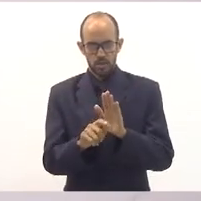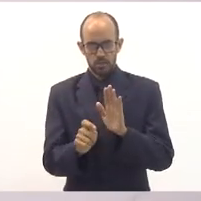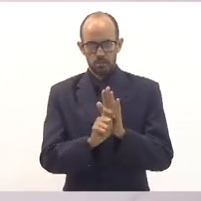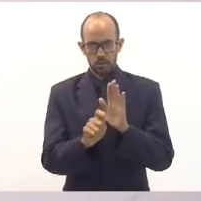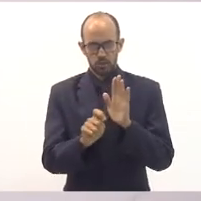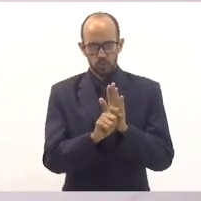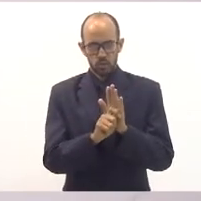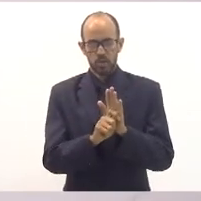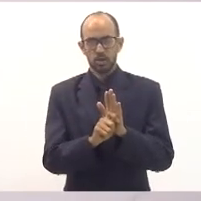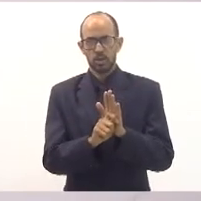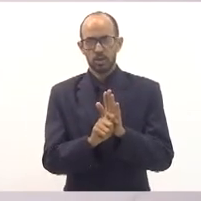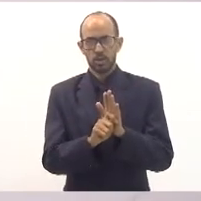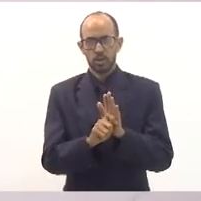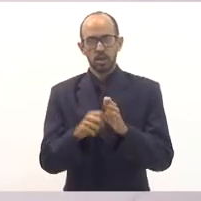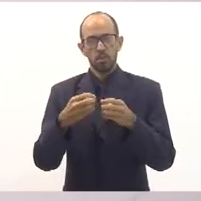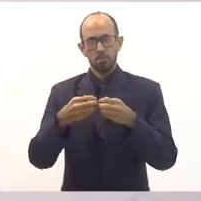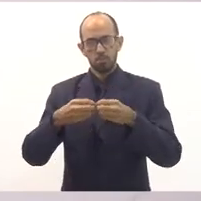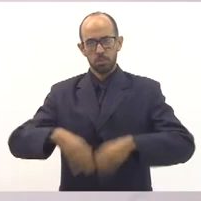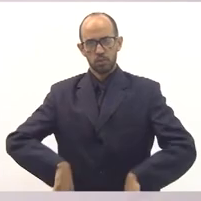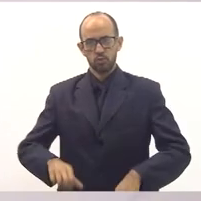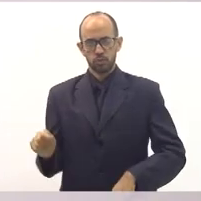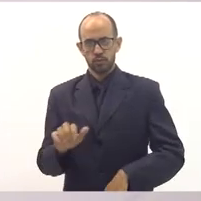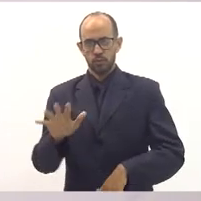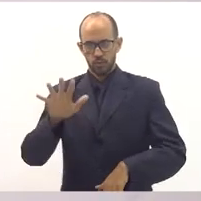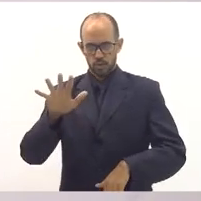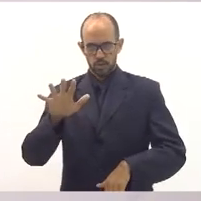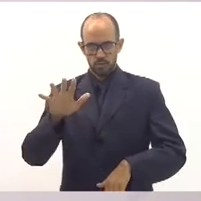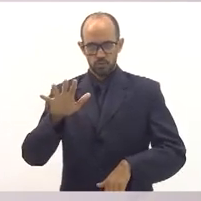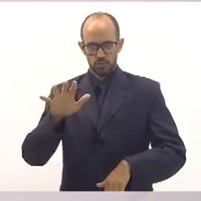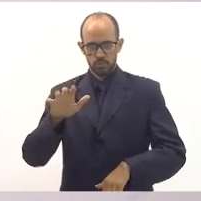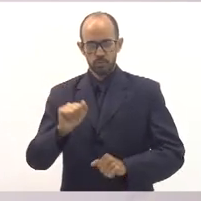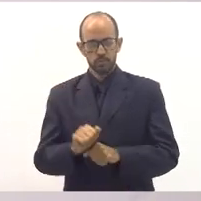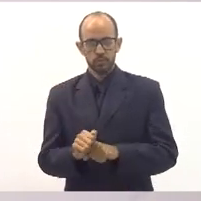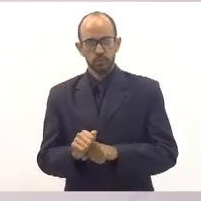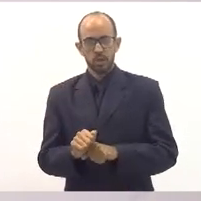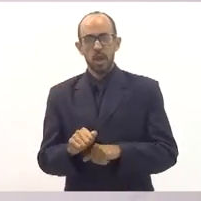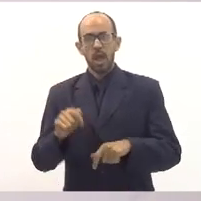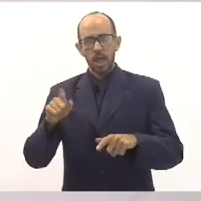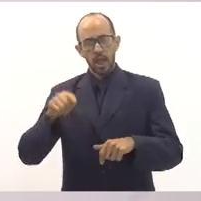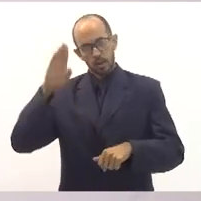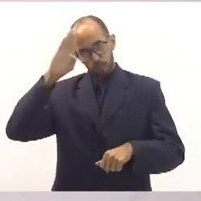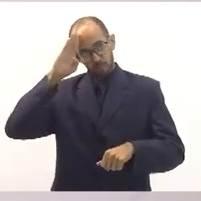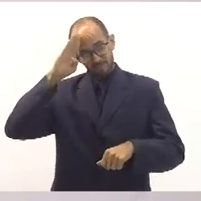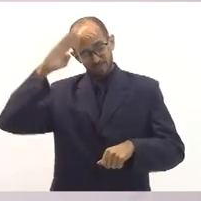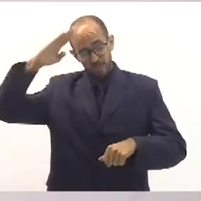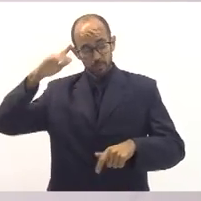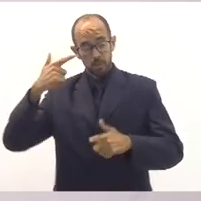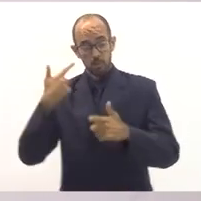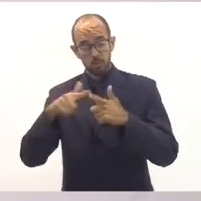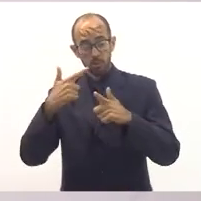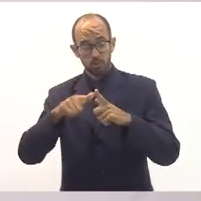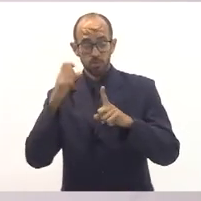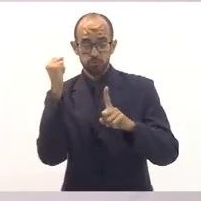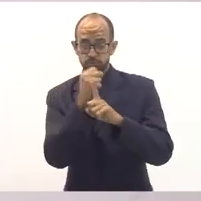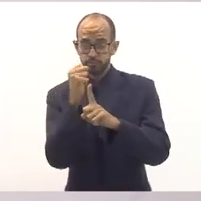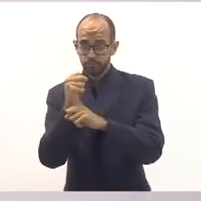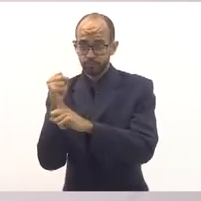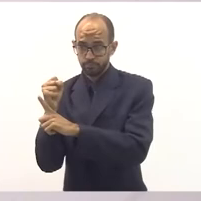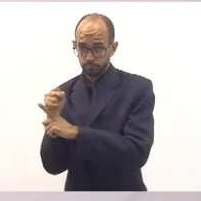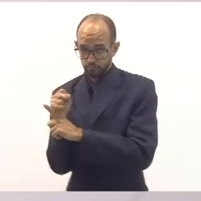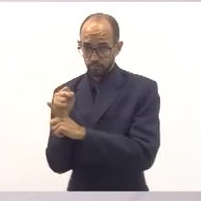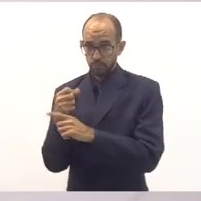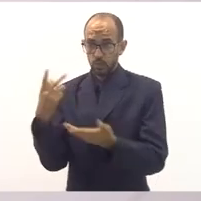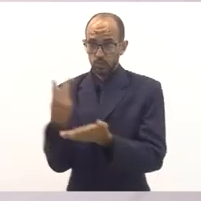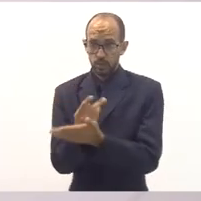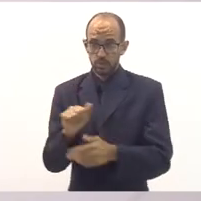prejudicam muito a favela é a principal causa de todo esse genocídio que acontece